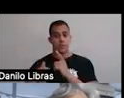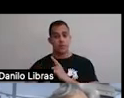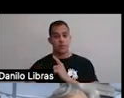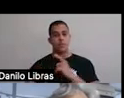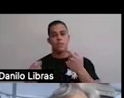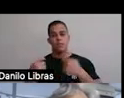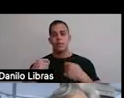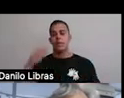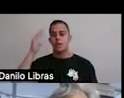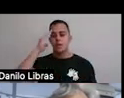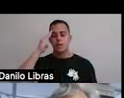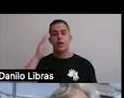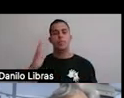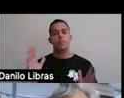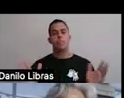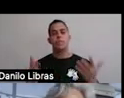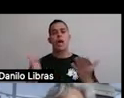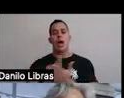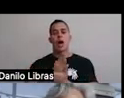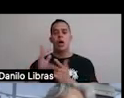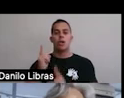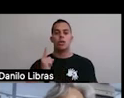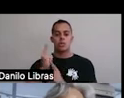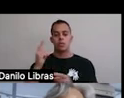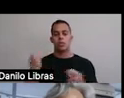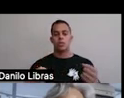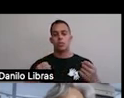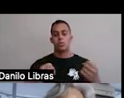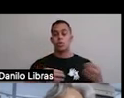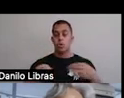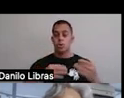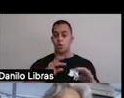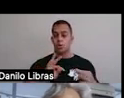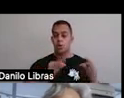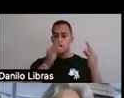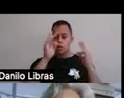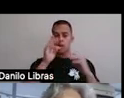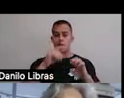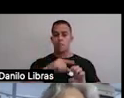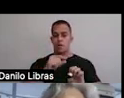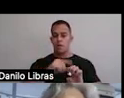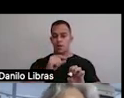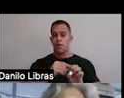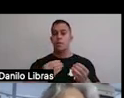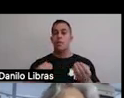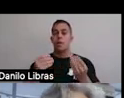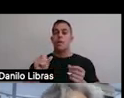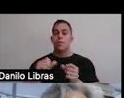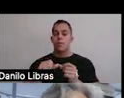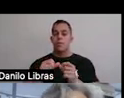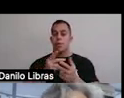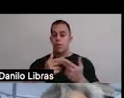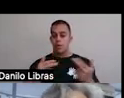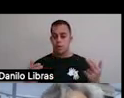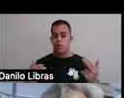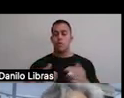a descobrir a inovação biotecnológica e empreendedorismo para fazer alguma coisa com